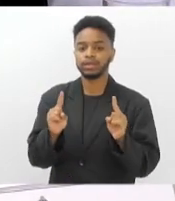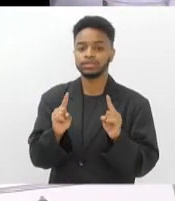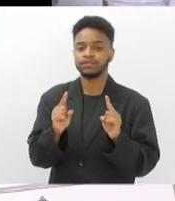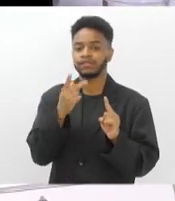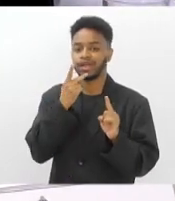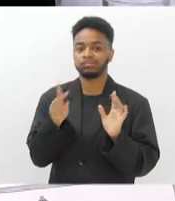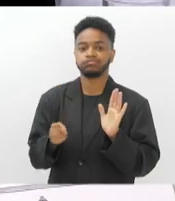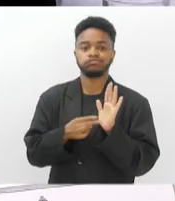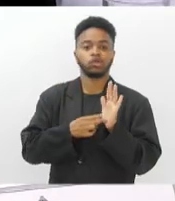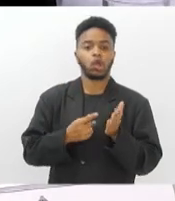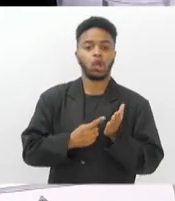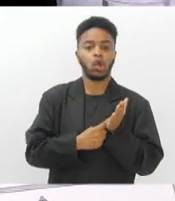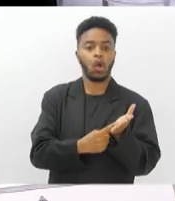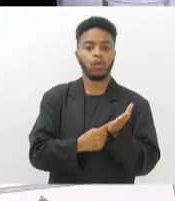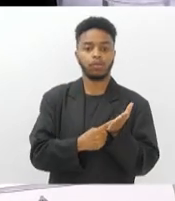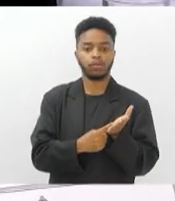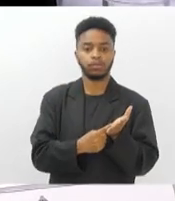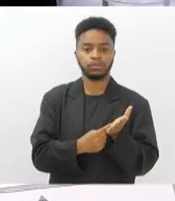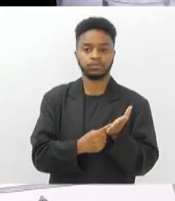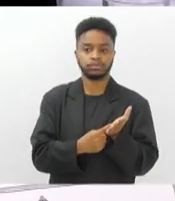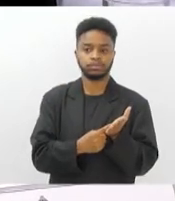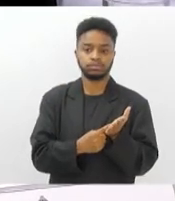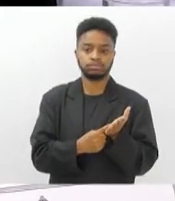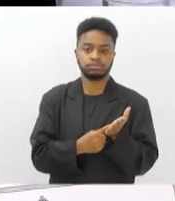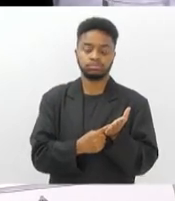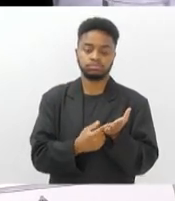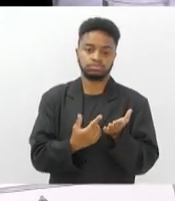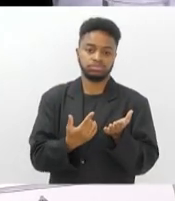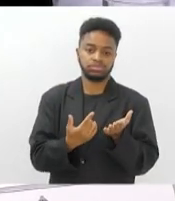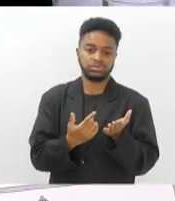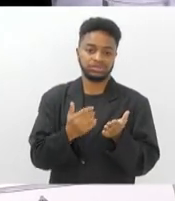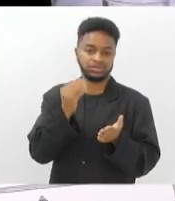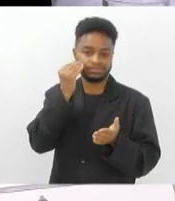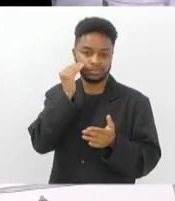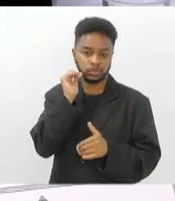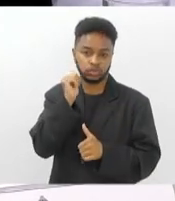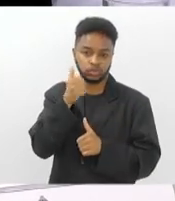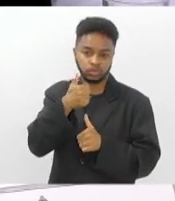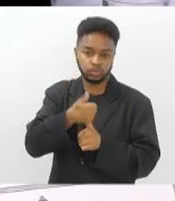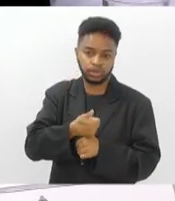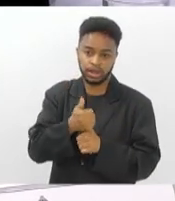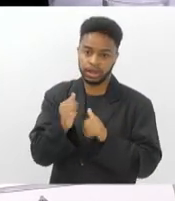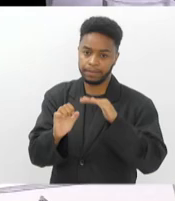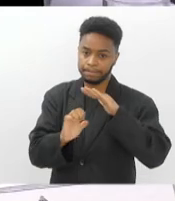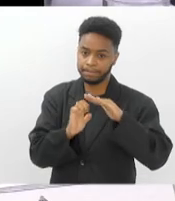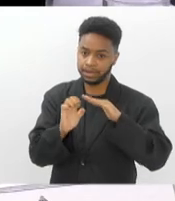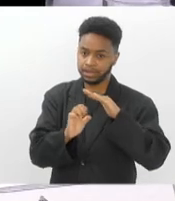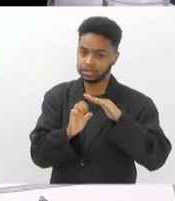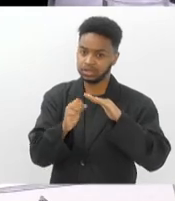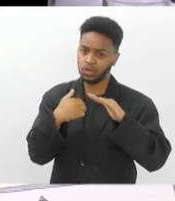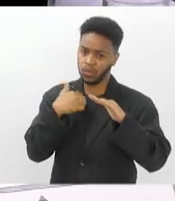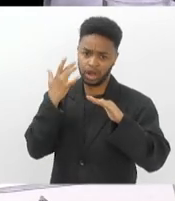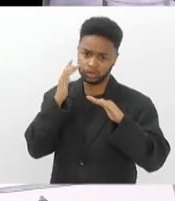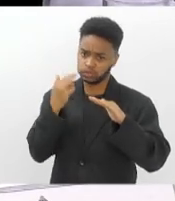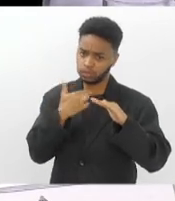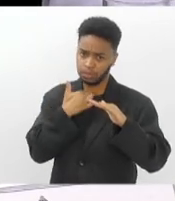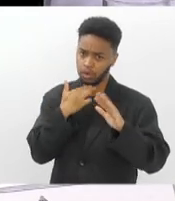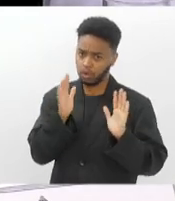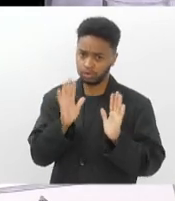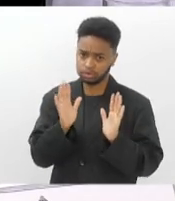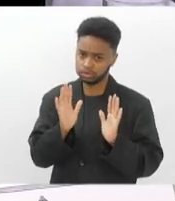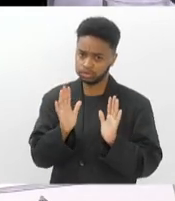compromisso né Salvo engano pela própria empresa acho que eles não têm